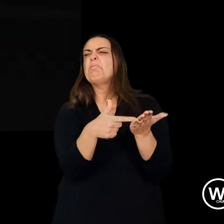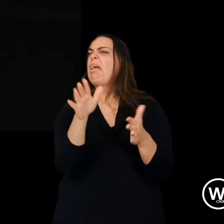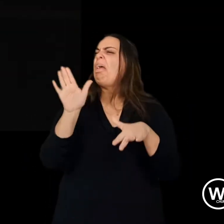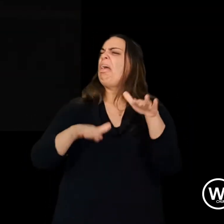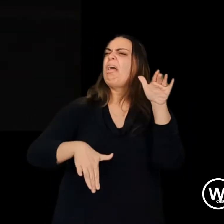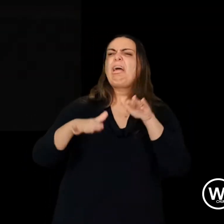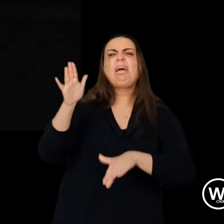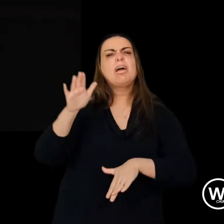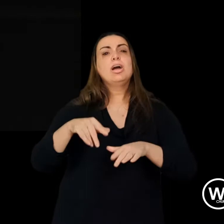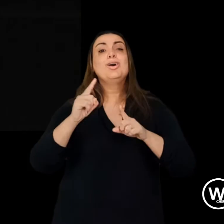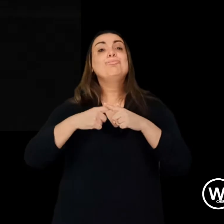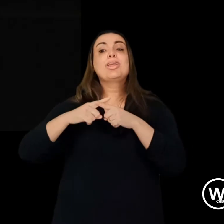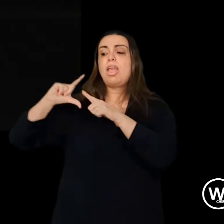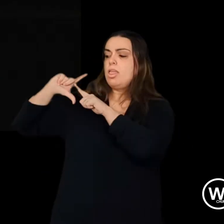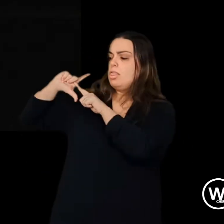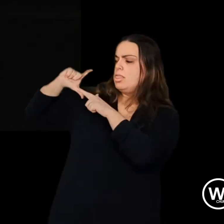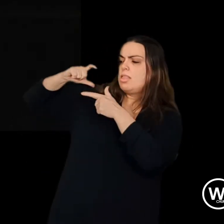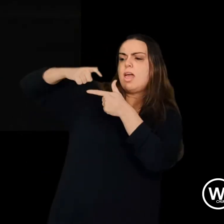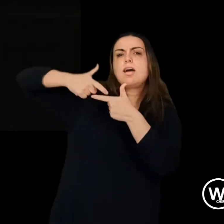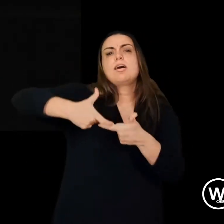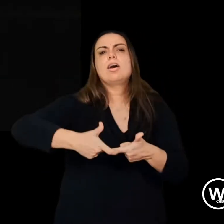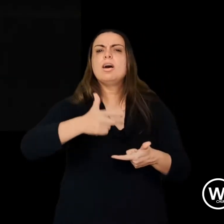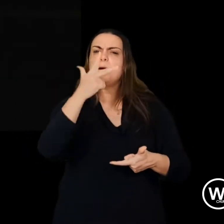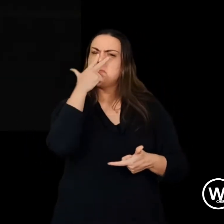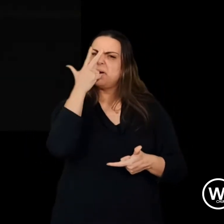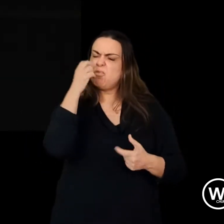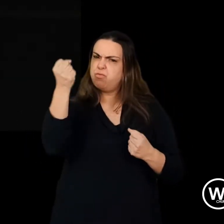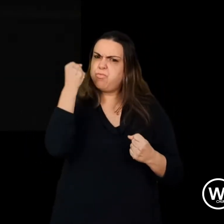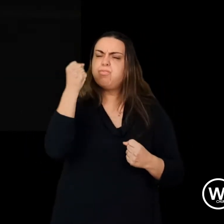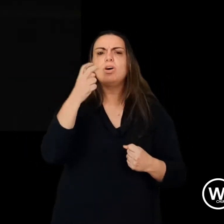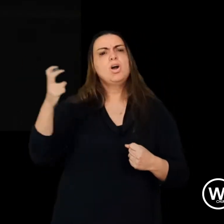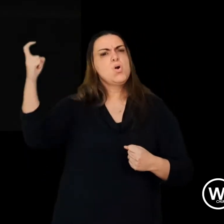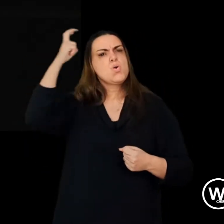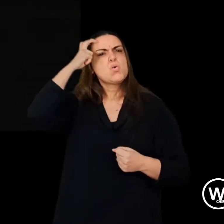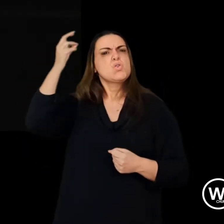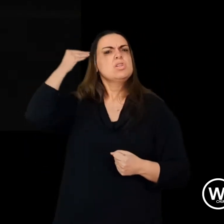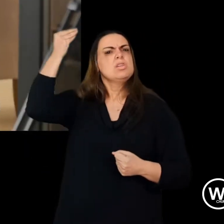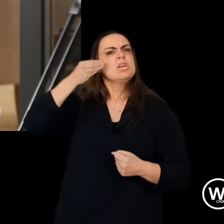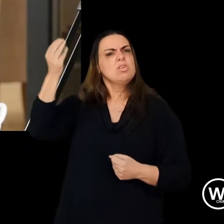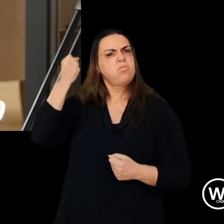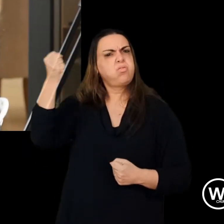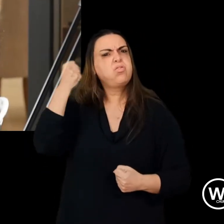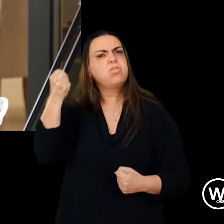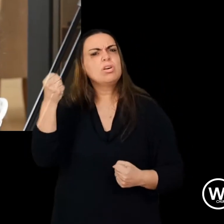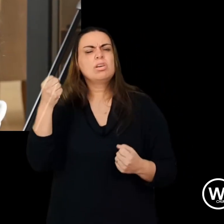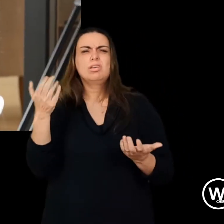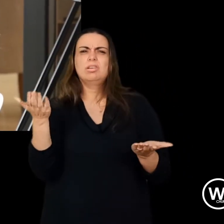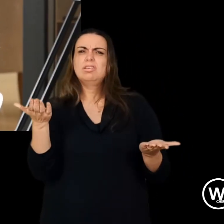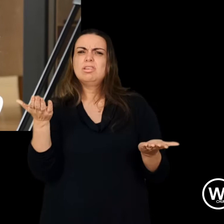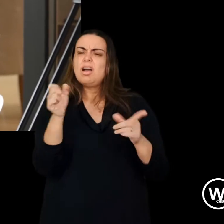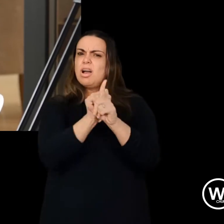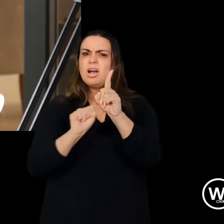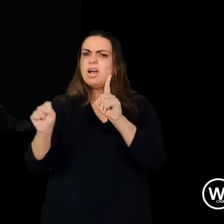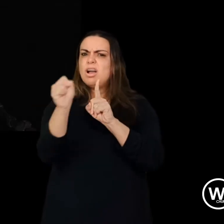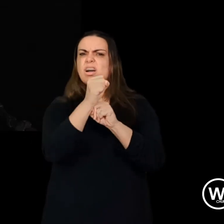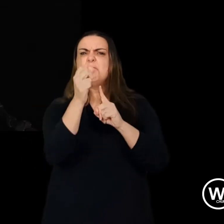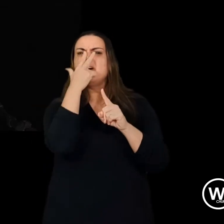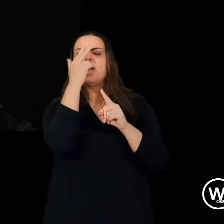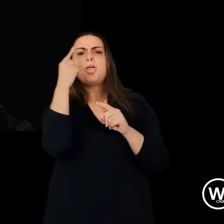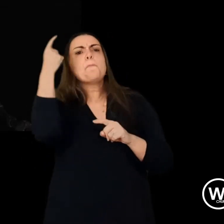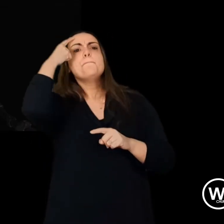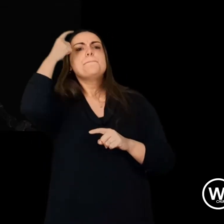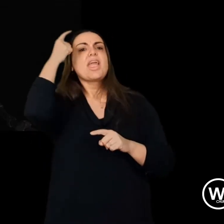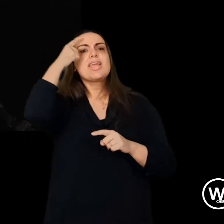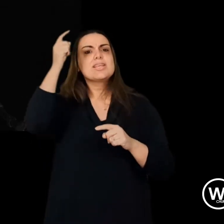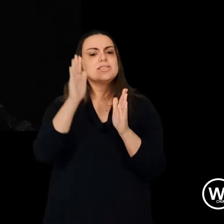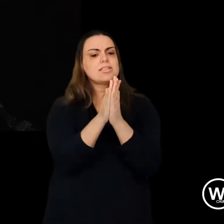Deus, porque as tradições elas estão falando mais alto, as experiências elas estão falando muito mais alto para a sociedade.